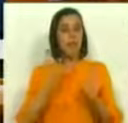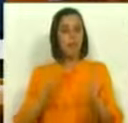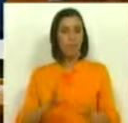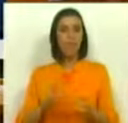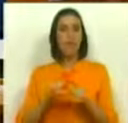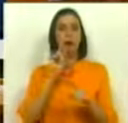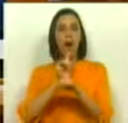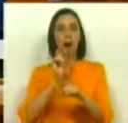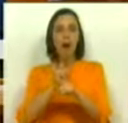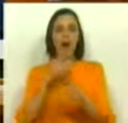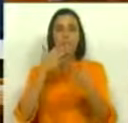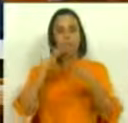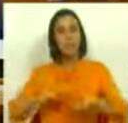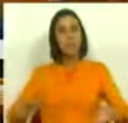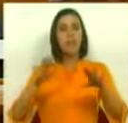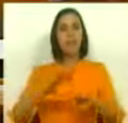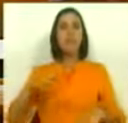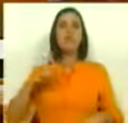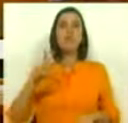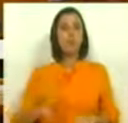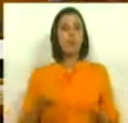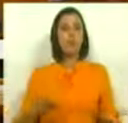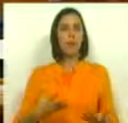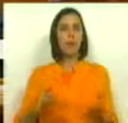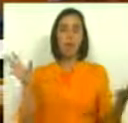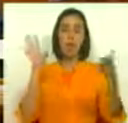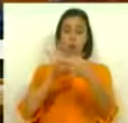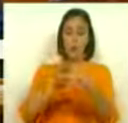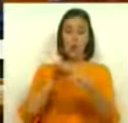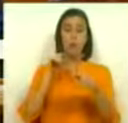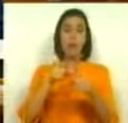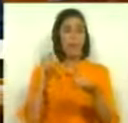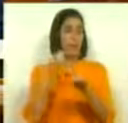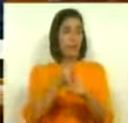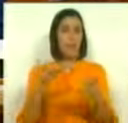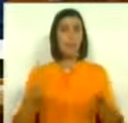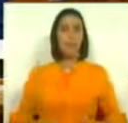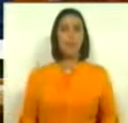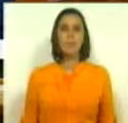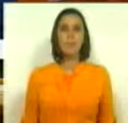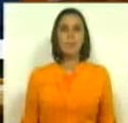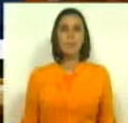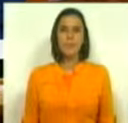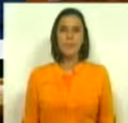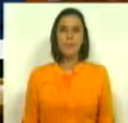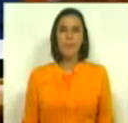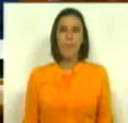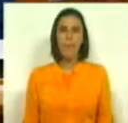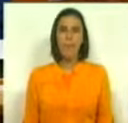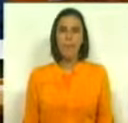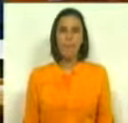o estoicismo e a serenidade com que os portugueses estão a corresponder a este desafio.